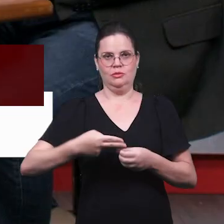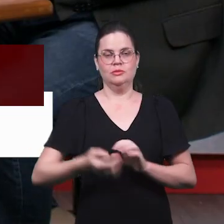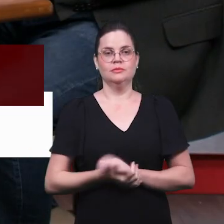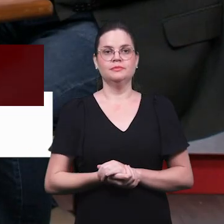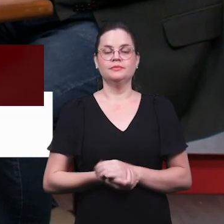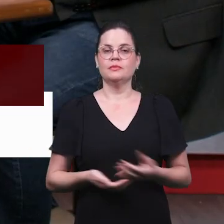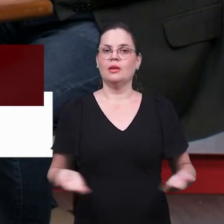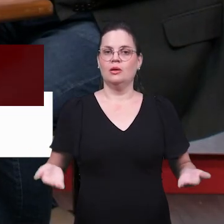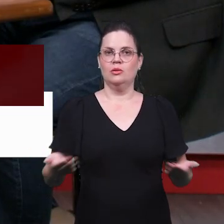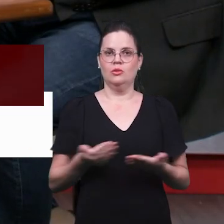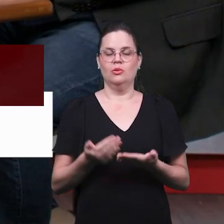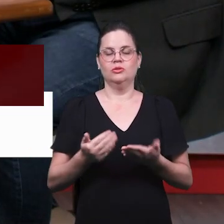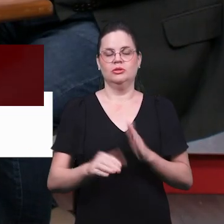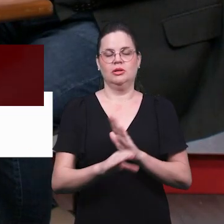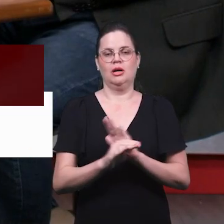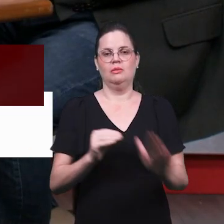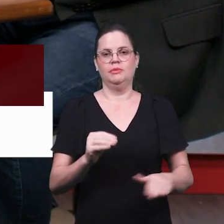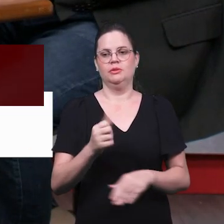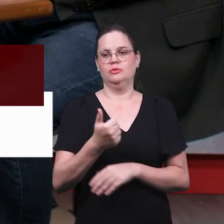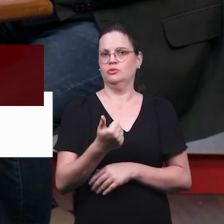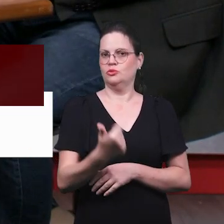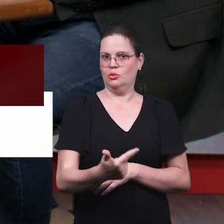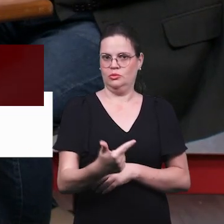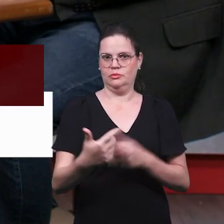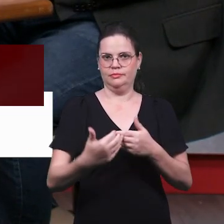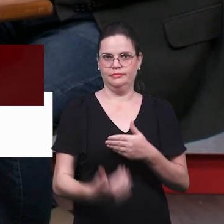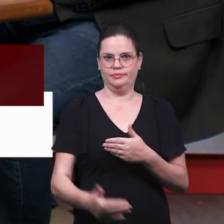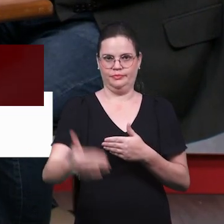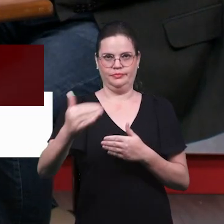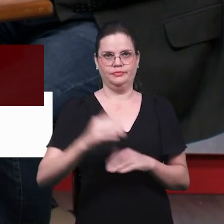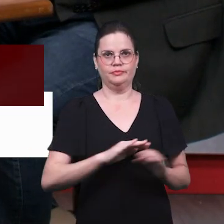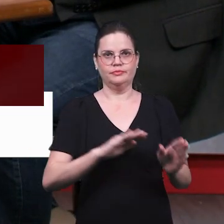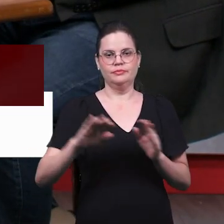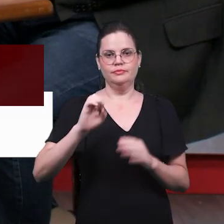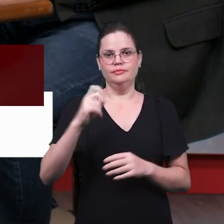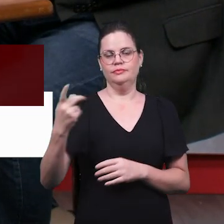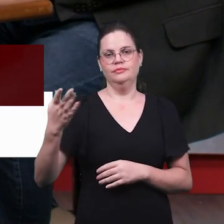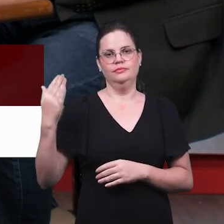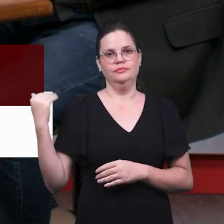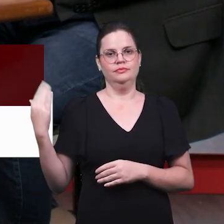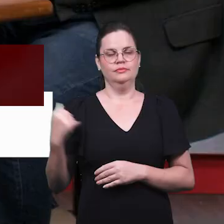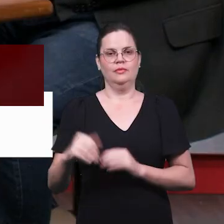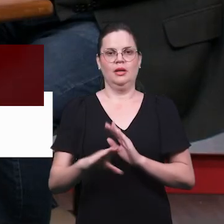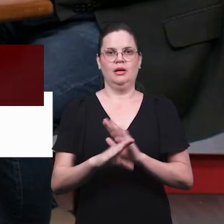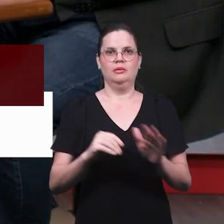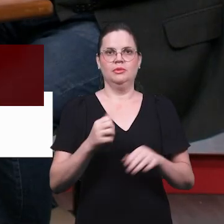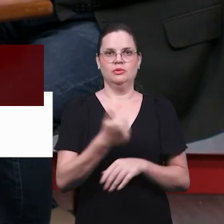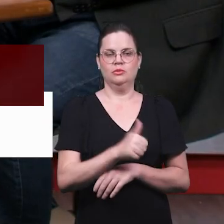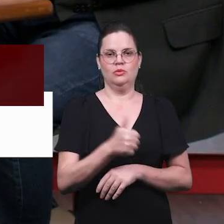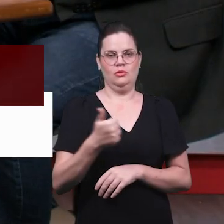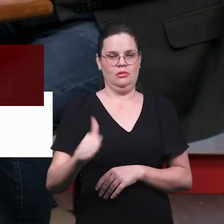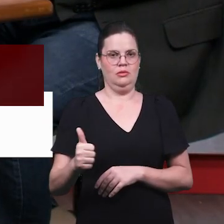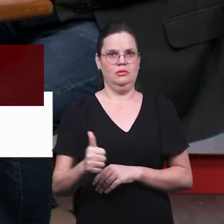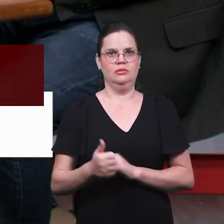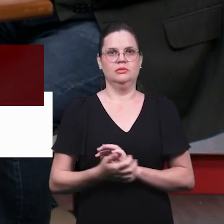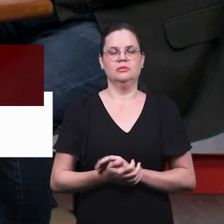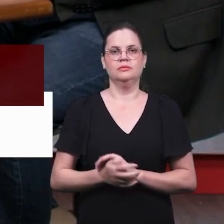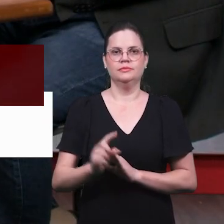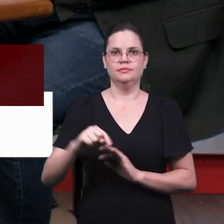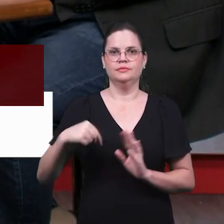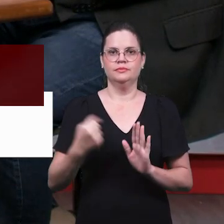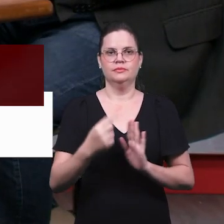vamos seguir a partir do capítulo 12. No episódio anterior foi aquela leitura que